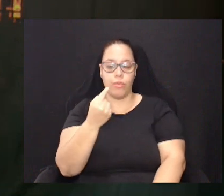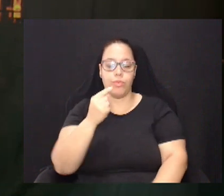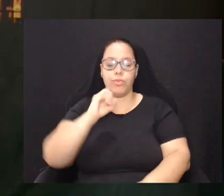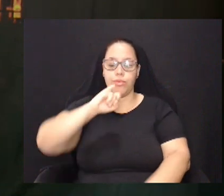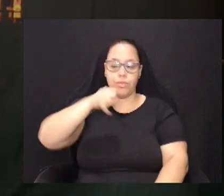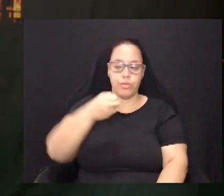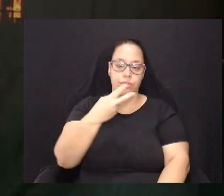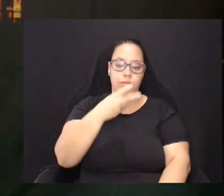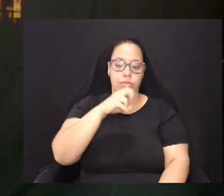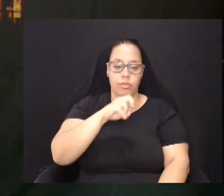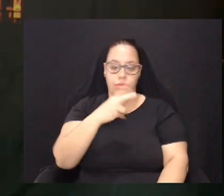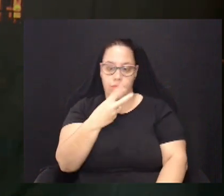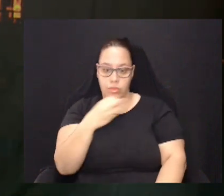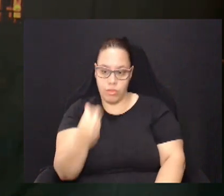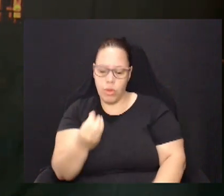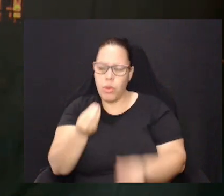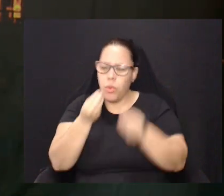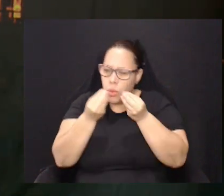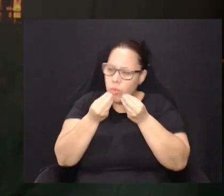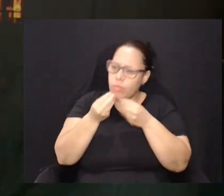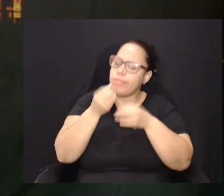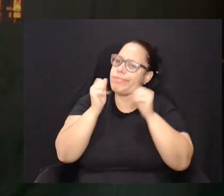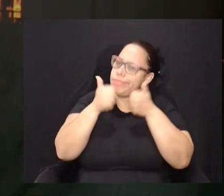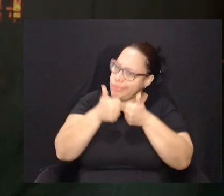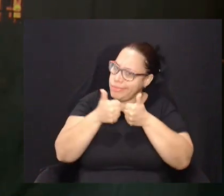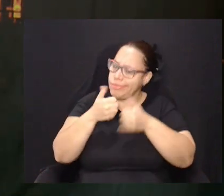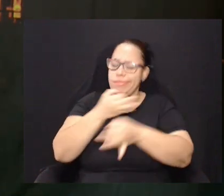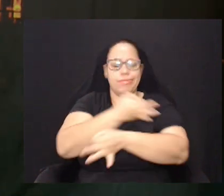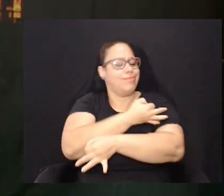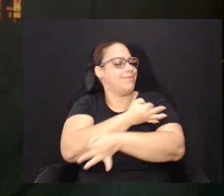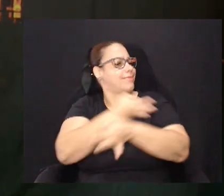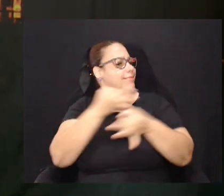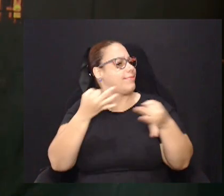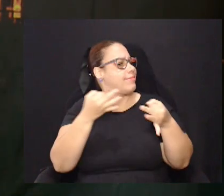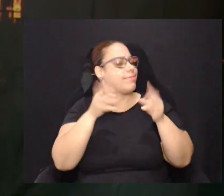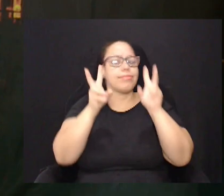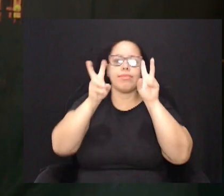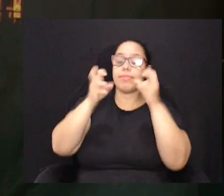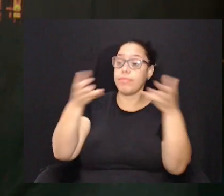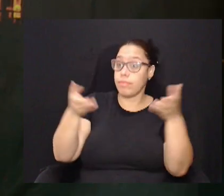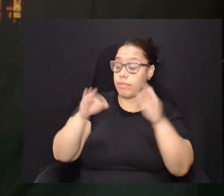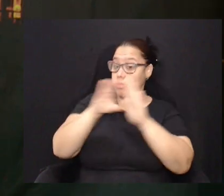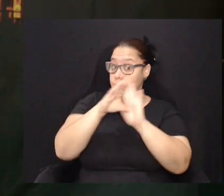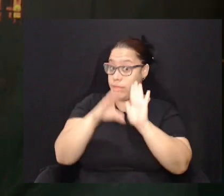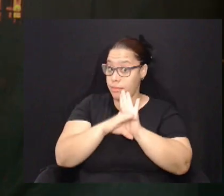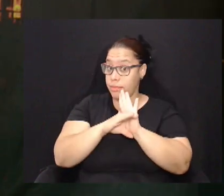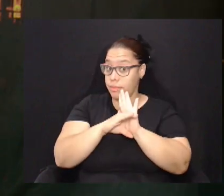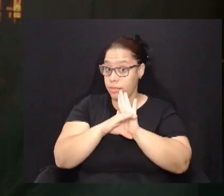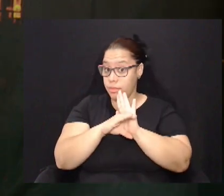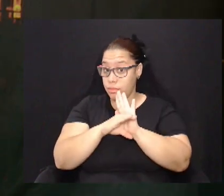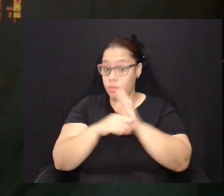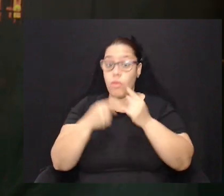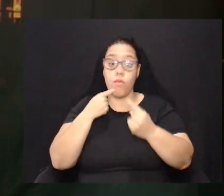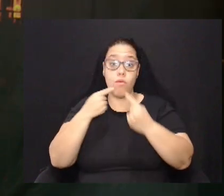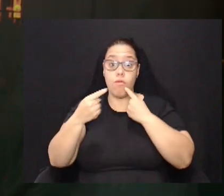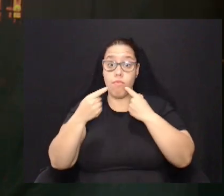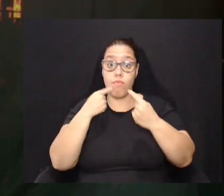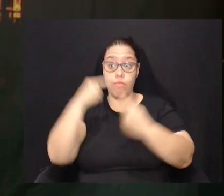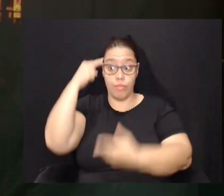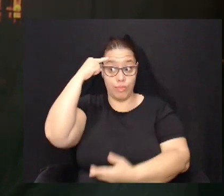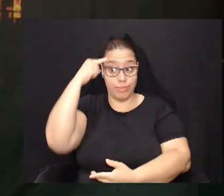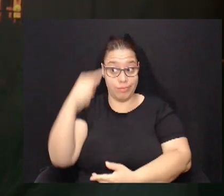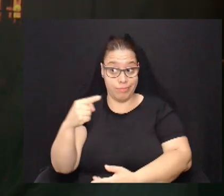Como você está? Tudo bem? Por aqui tudo ótimo. E o tema do nosso programa hoje dialoga diretamente com a